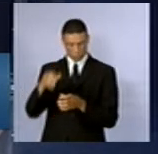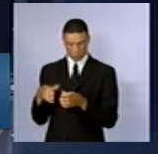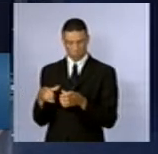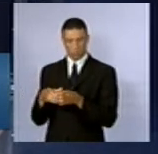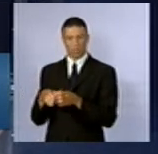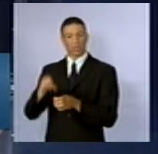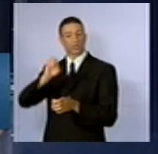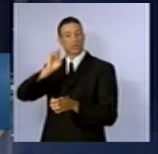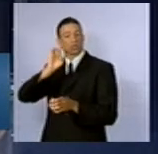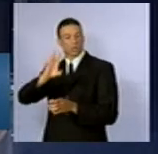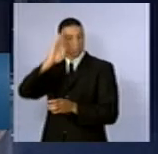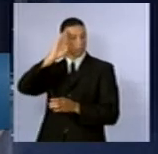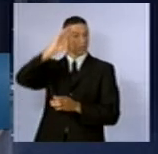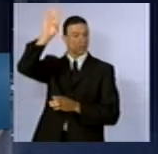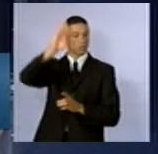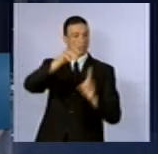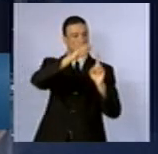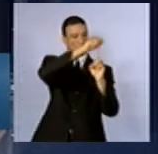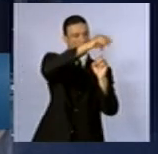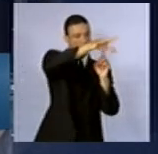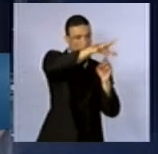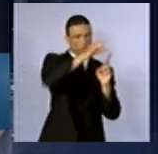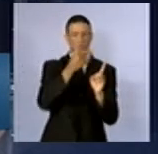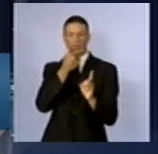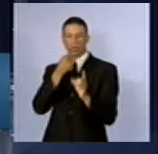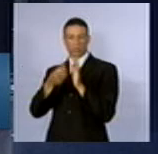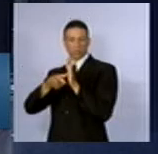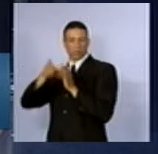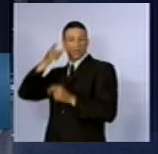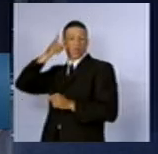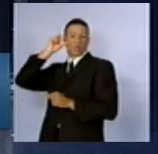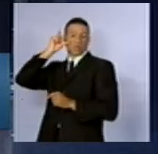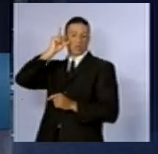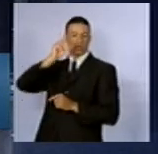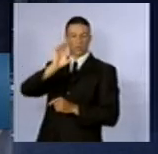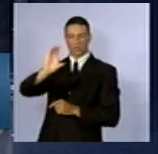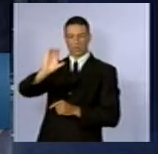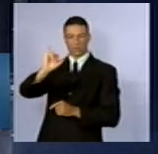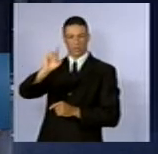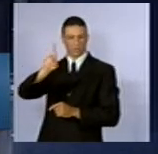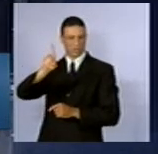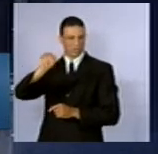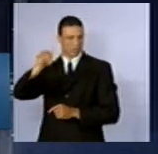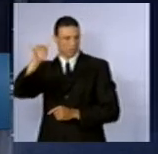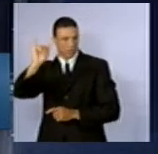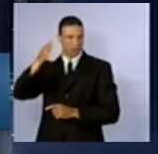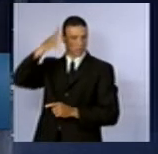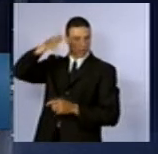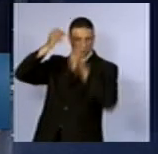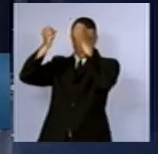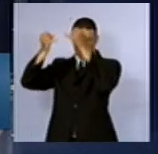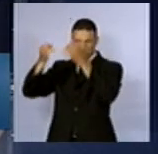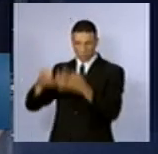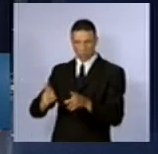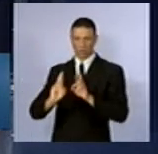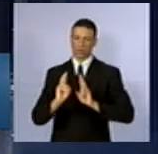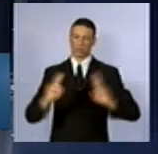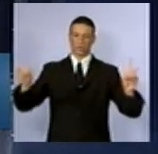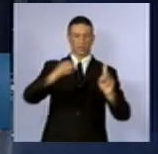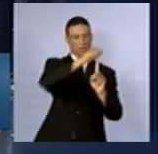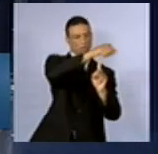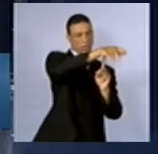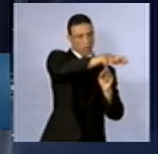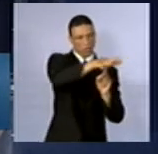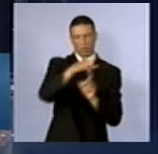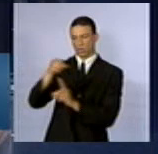energia. No caso, o Dr. Sidney, da Eletropaulo, ontem colocou, ele deu uma breve explicação da questão da distribuição e da transmissão, tá certo? A maior